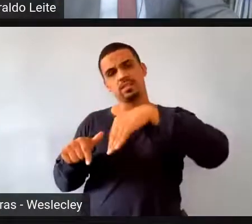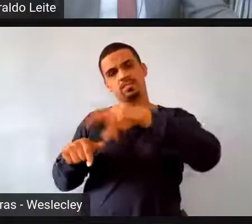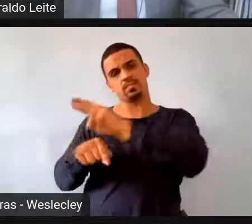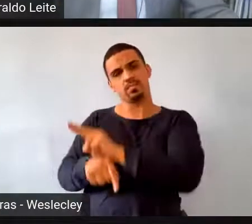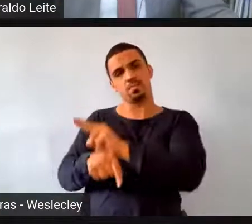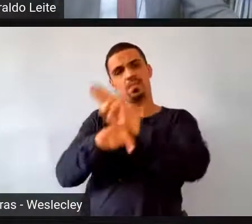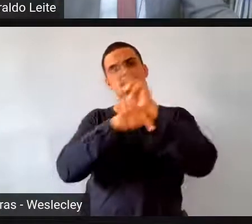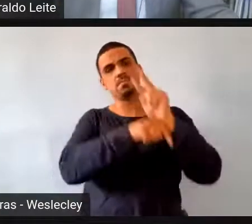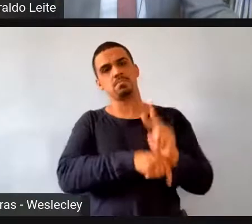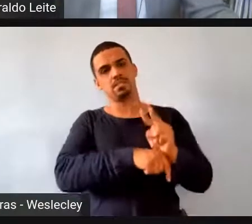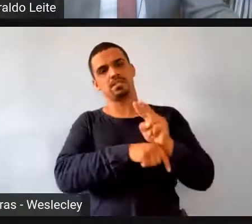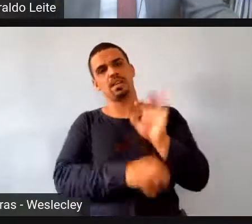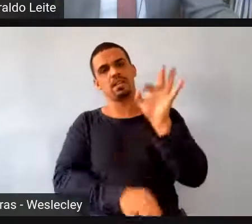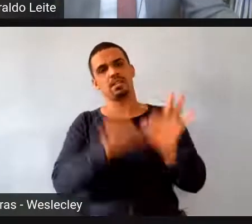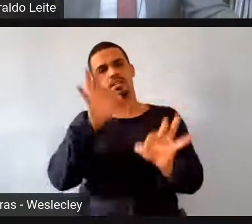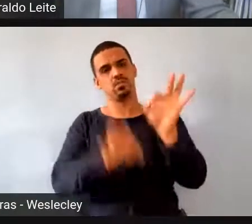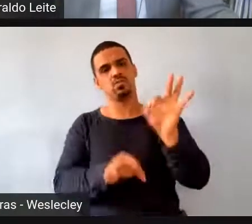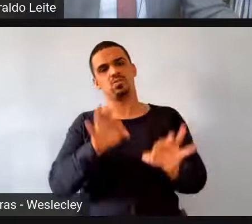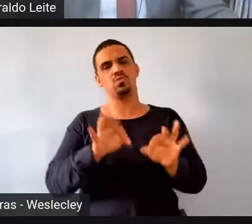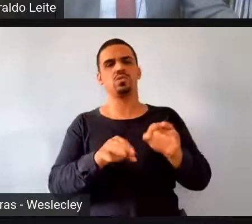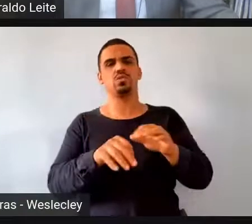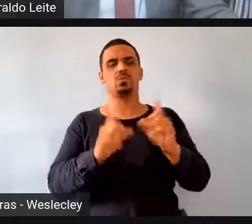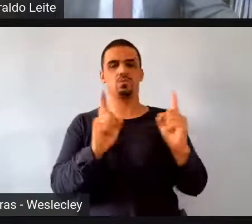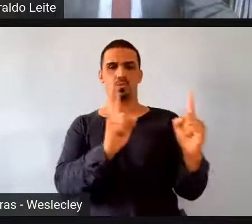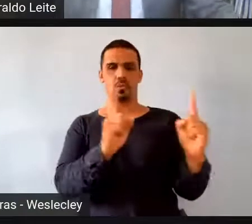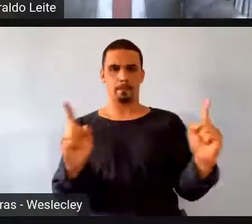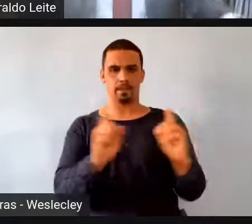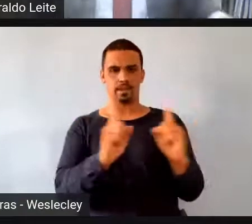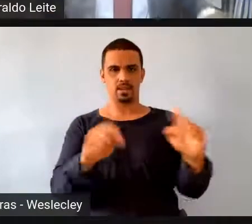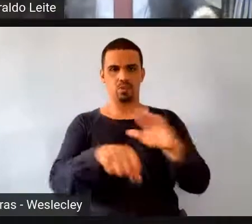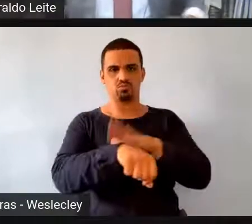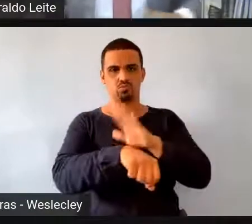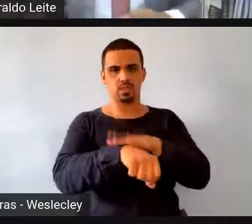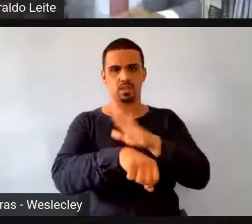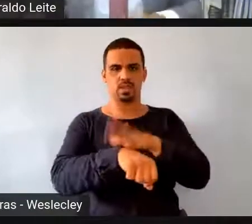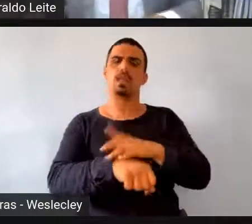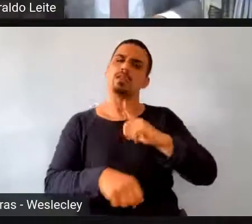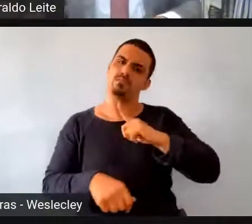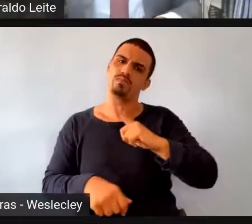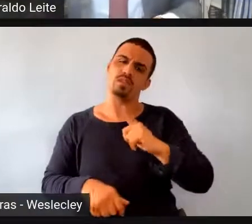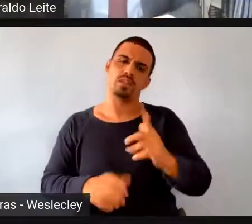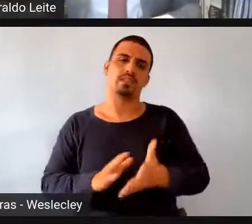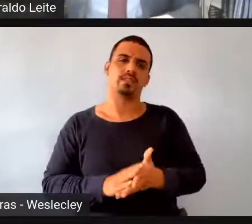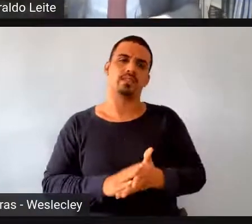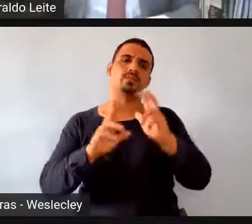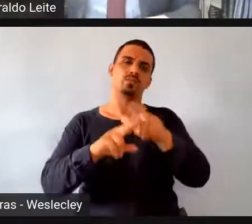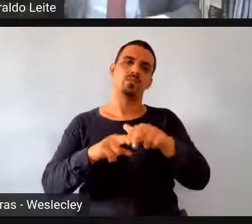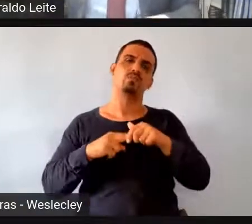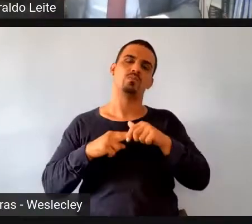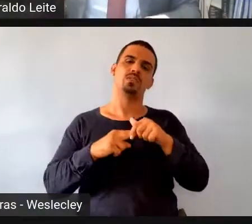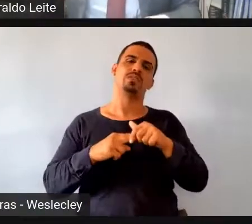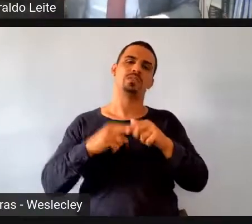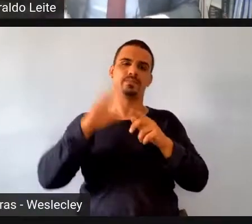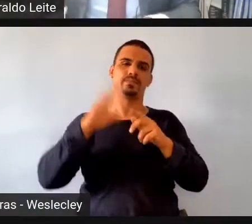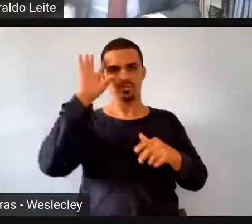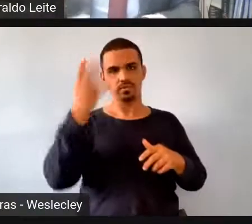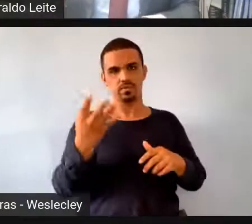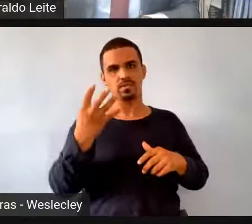comum aí por um período curto de tempo. Então, essa decisão do Supremo acabou dificultando